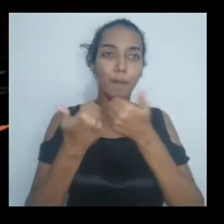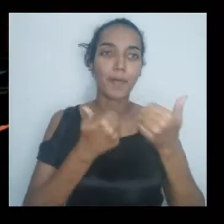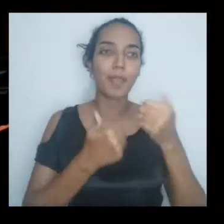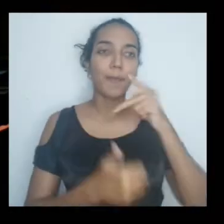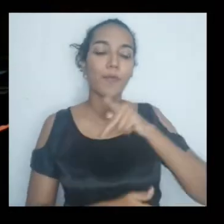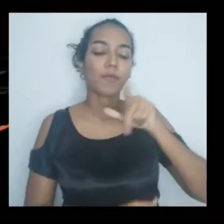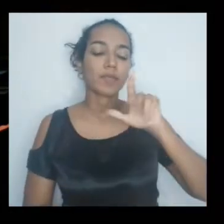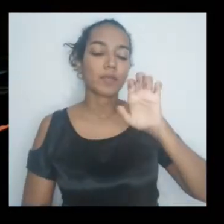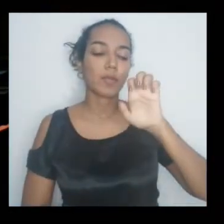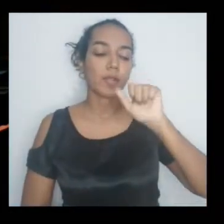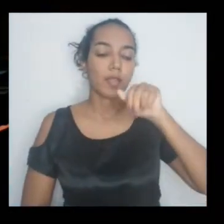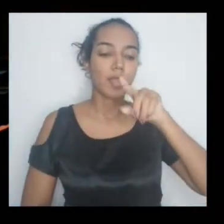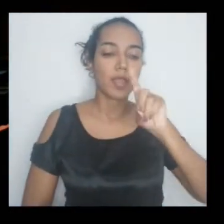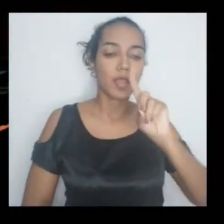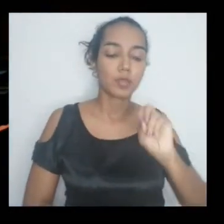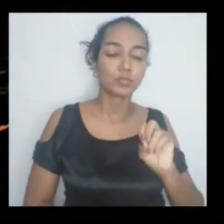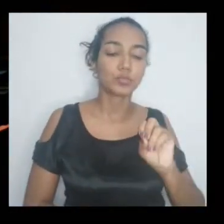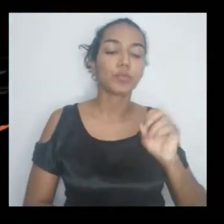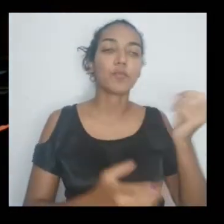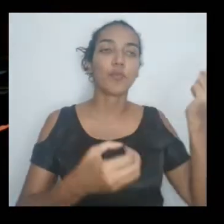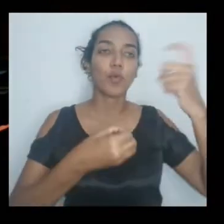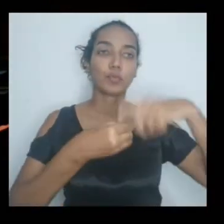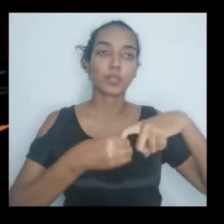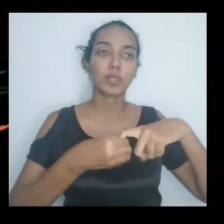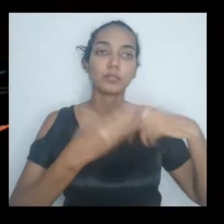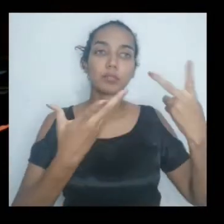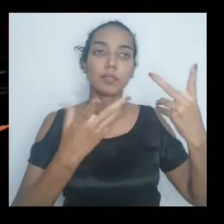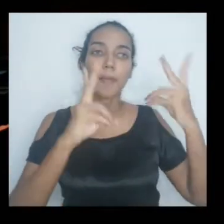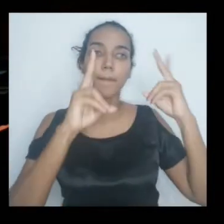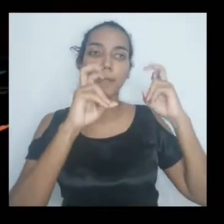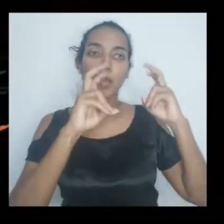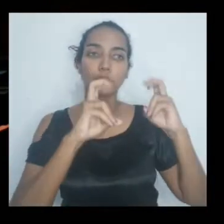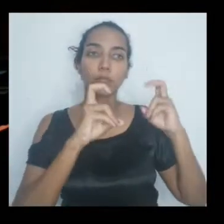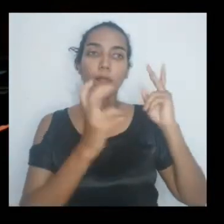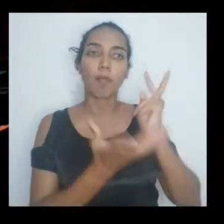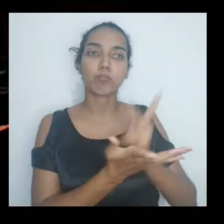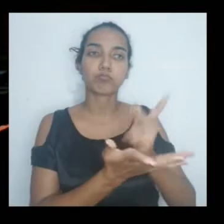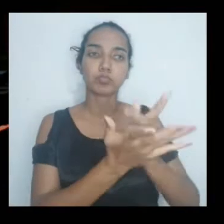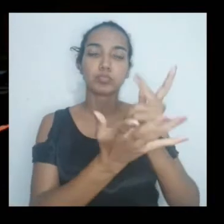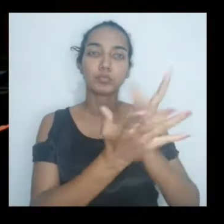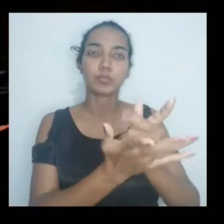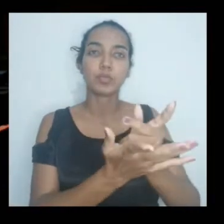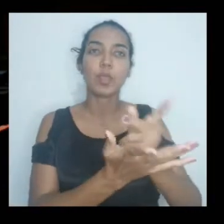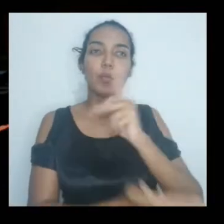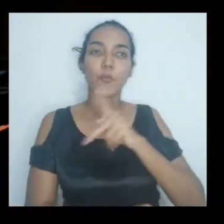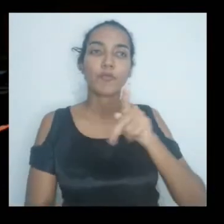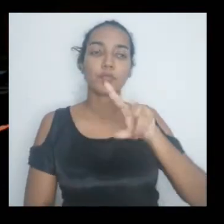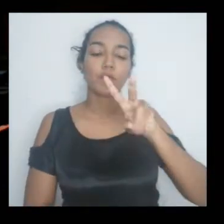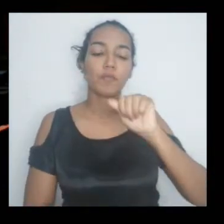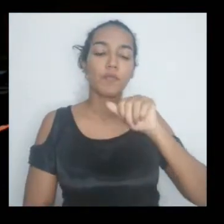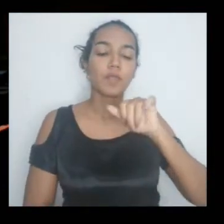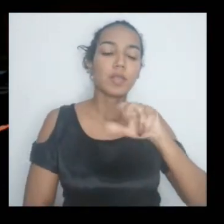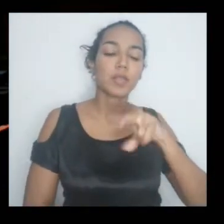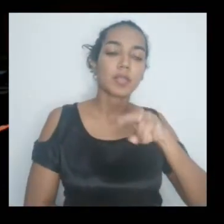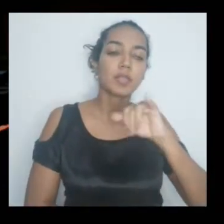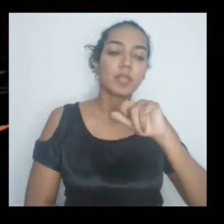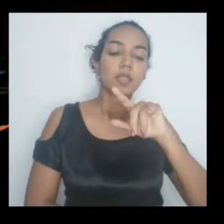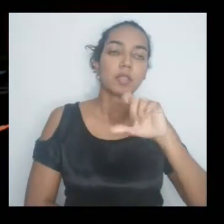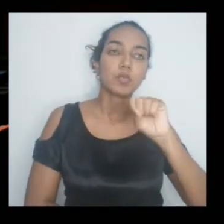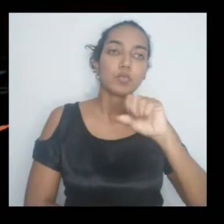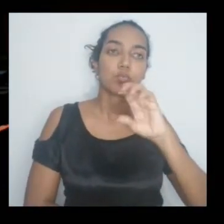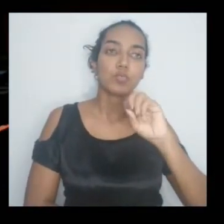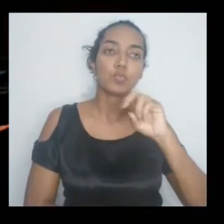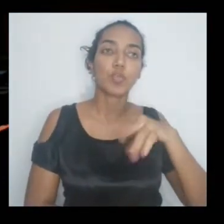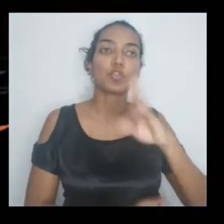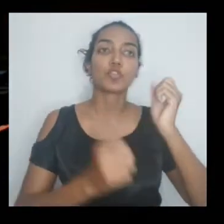Professor Leandro aqui de volta para dar continuidade ao conteúdo que o professor Vanilson já começou sobre herança e polimorfismo. Nessa aula a